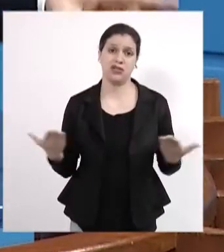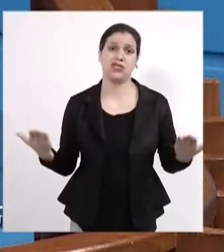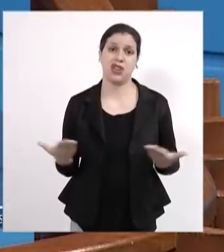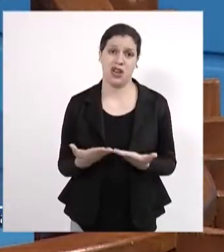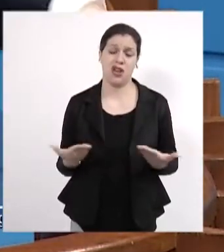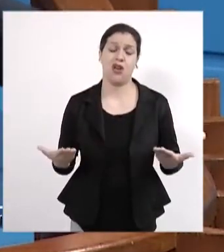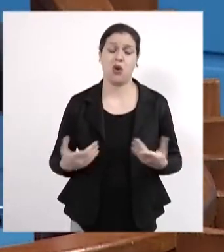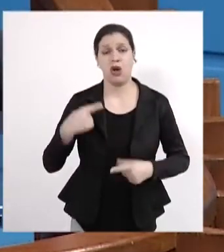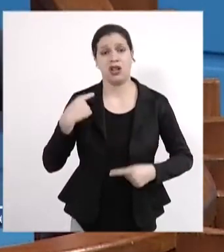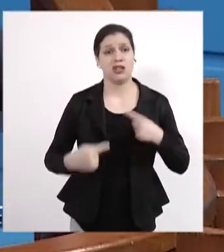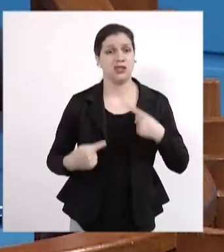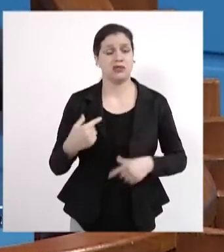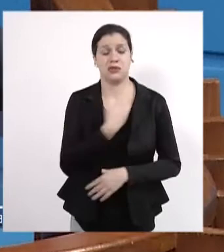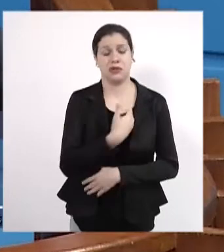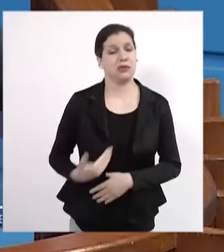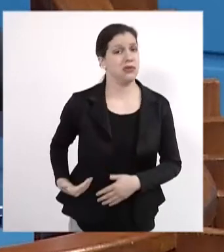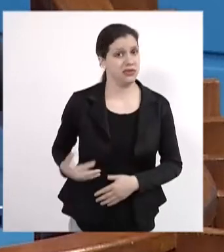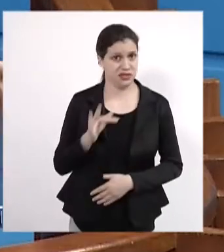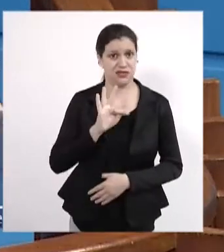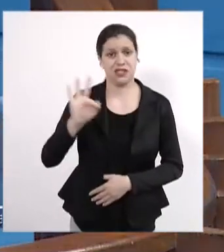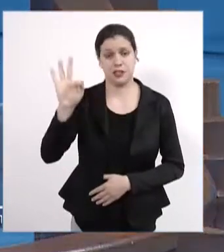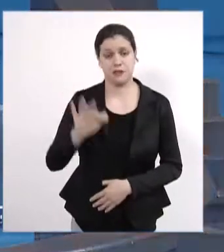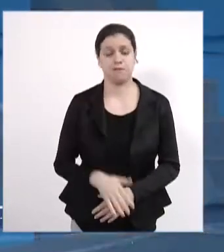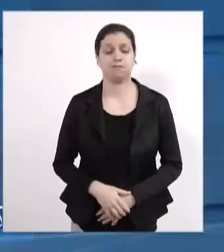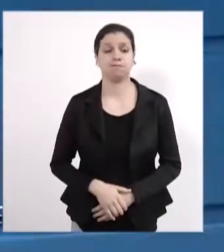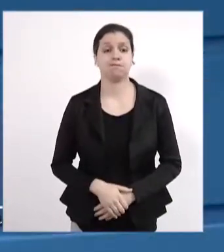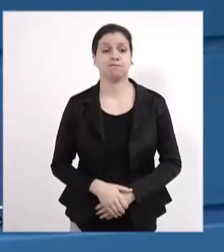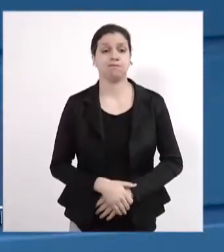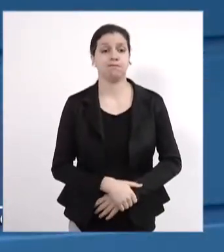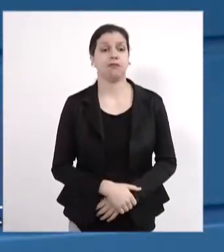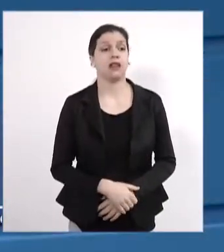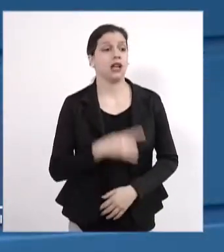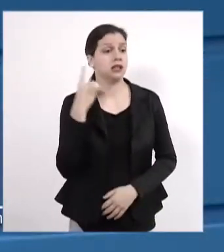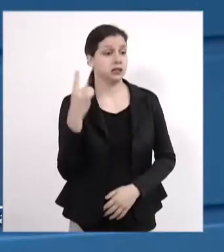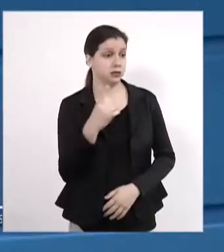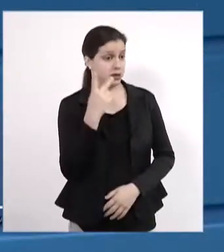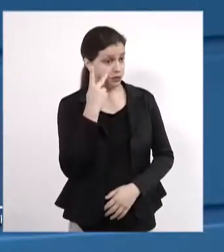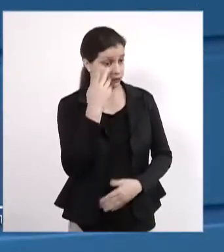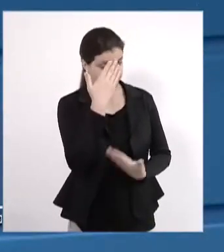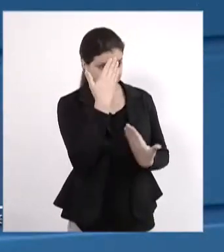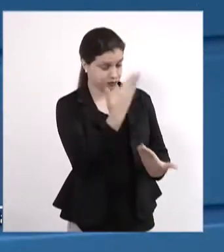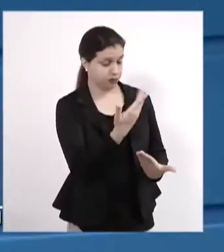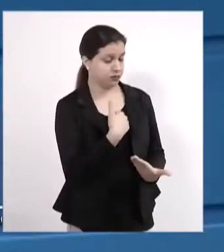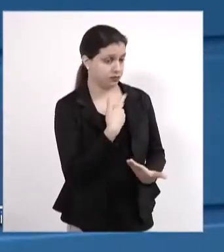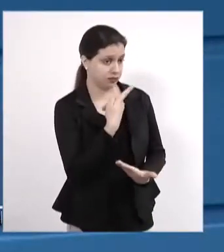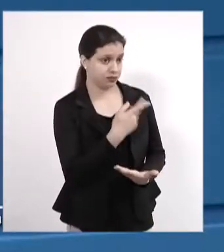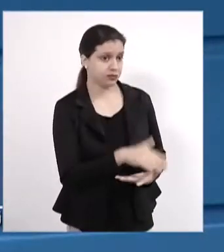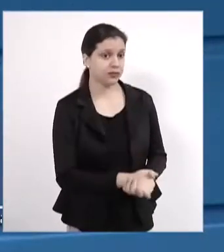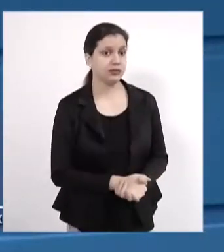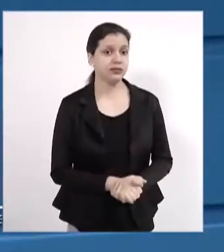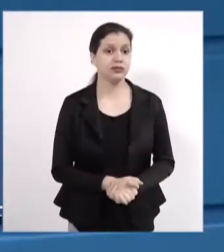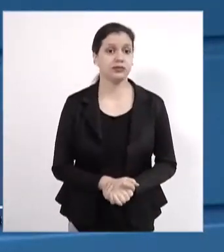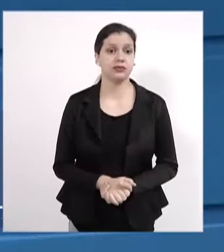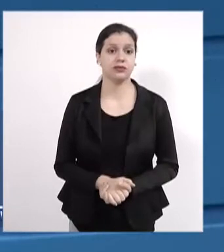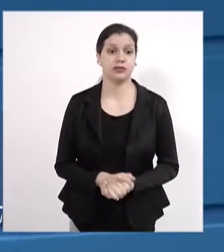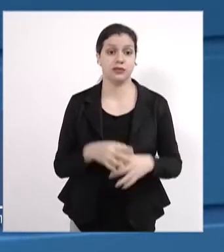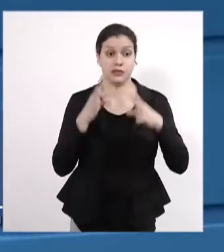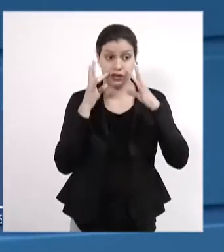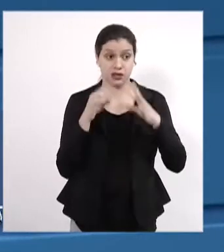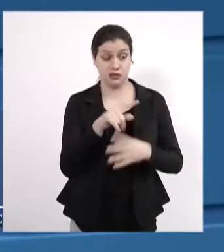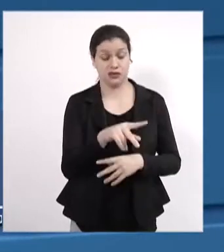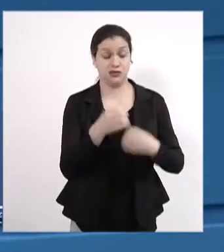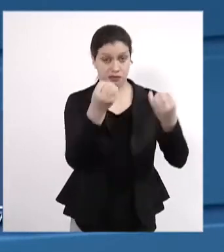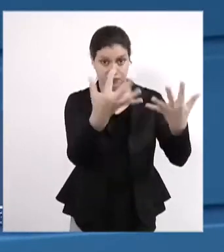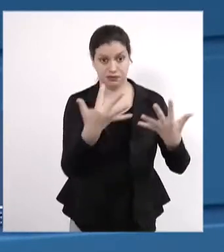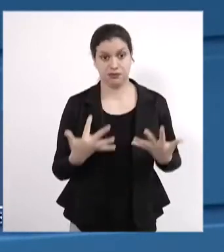governo federal. Concedo a parte. Obrigado pela parte, deputado Pedro Kemp. Eu, escutando sua